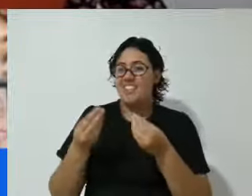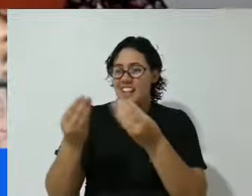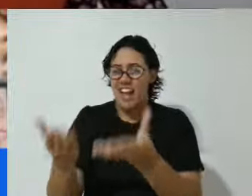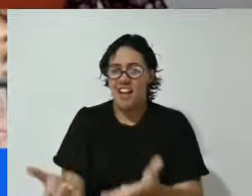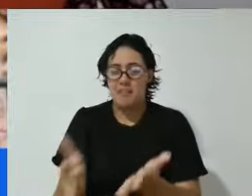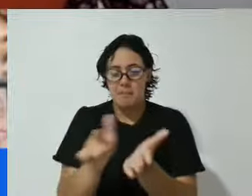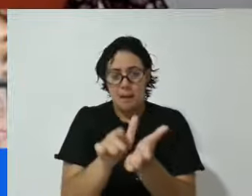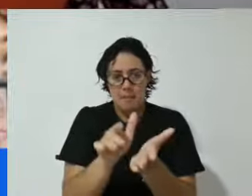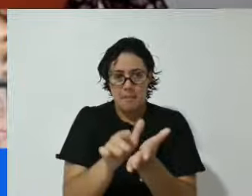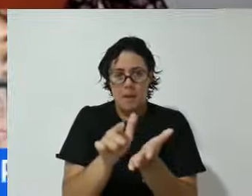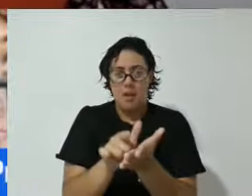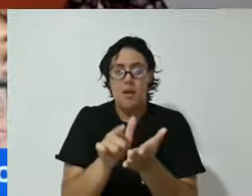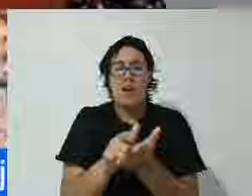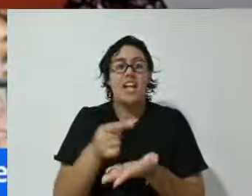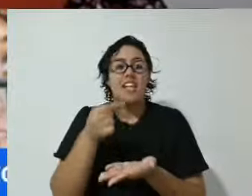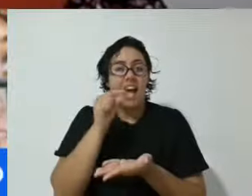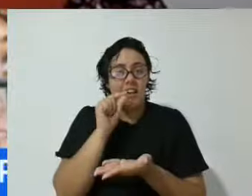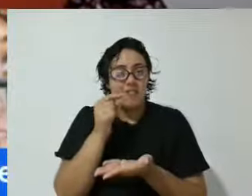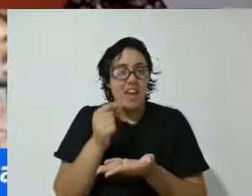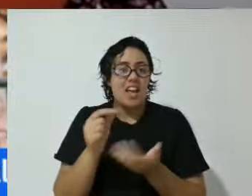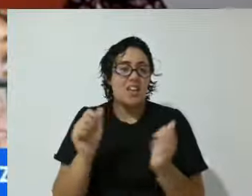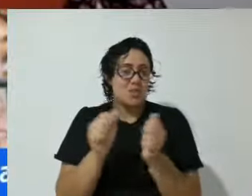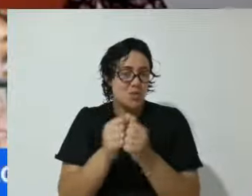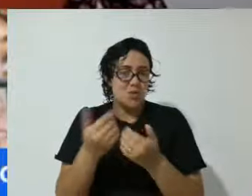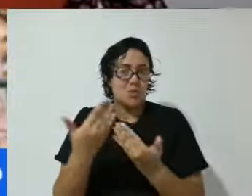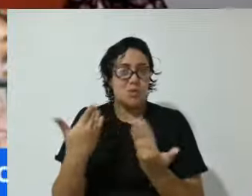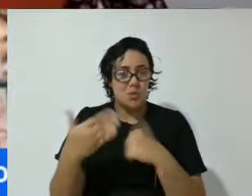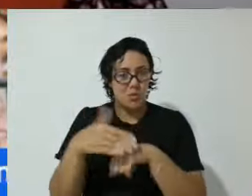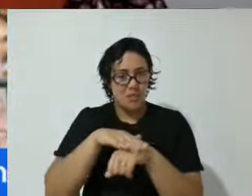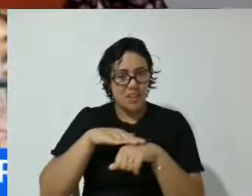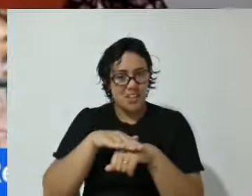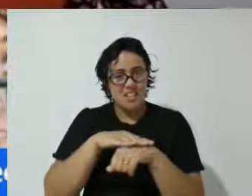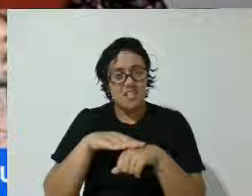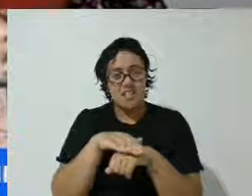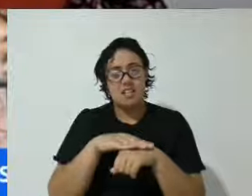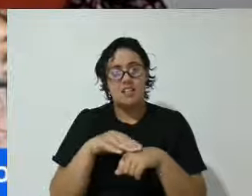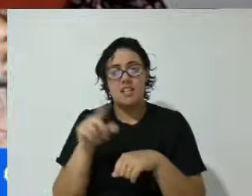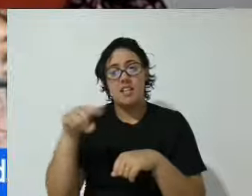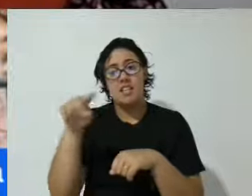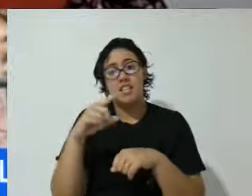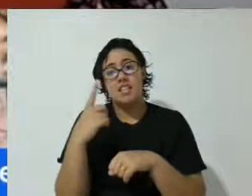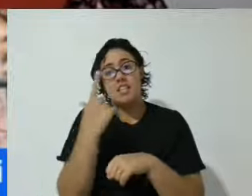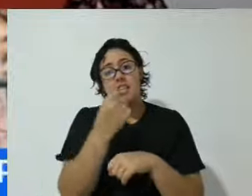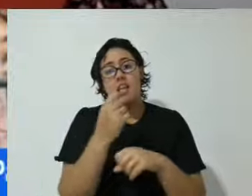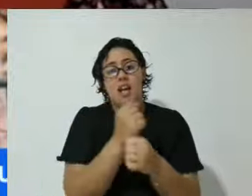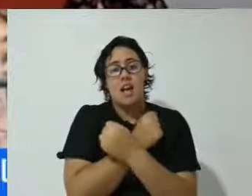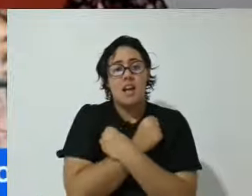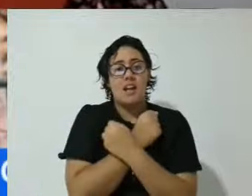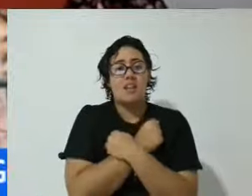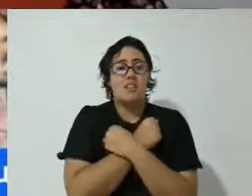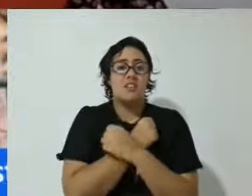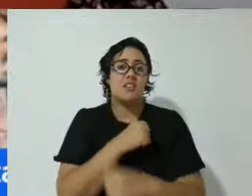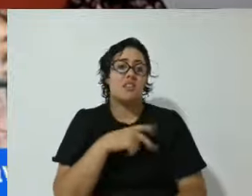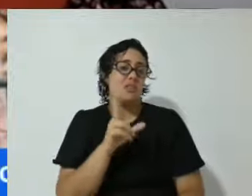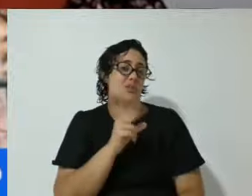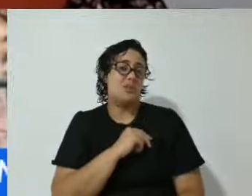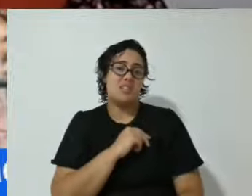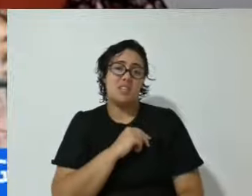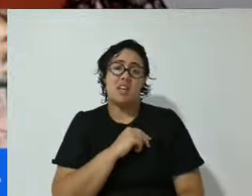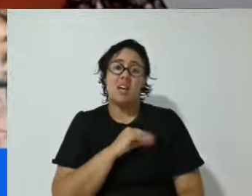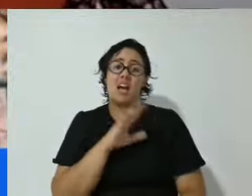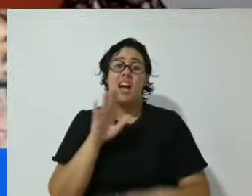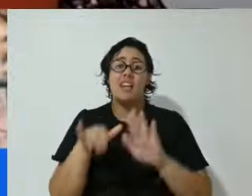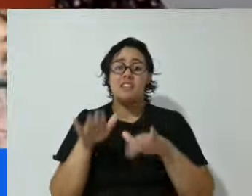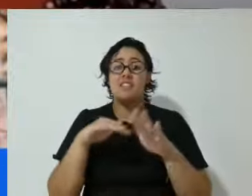bem diferenciado, assim, único. Eles saíam com abraço, eles saíam, não, talvez até com um cafezinho, sabe?